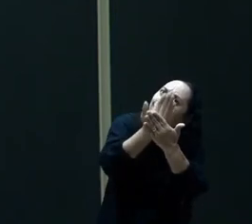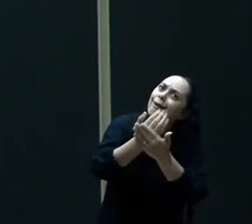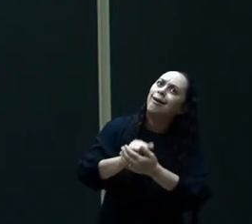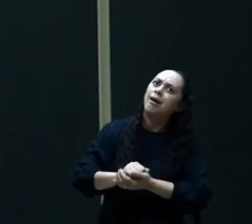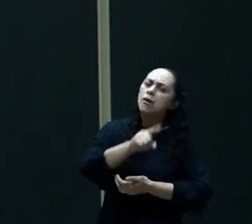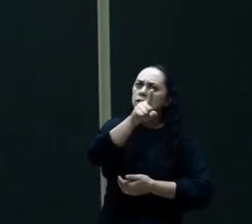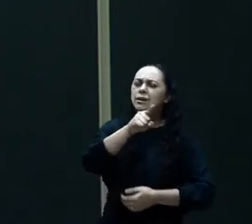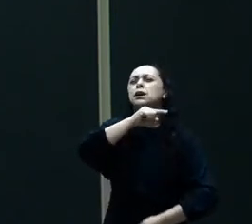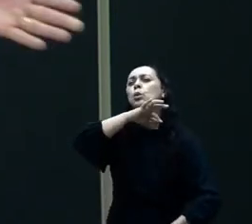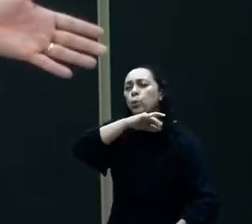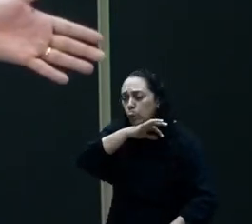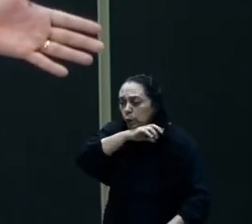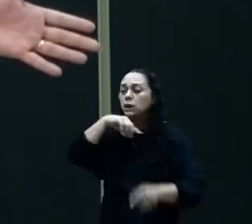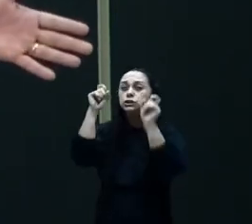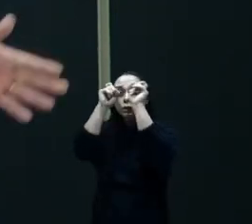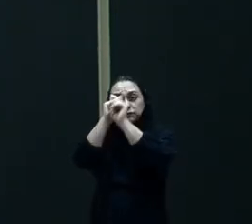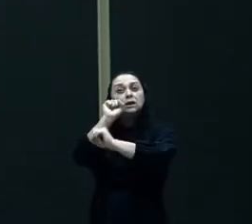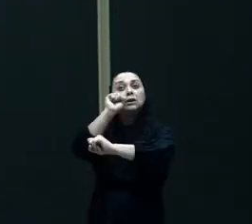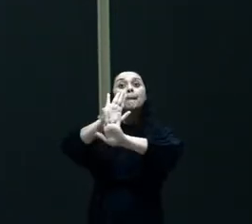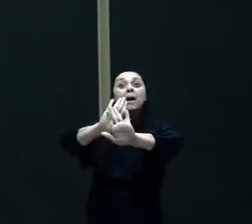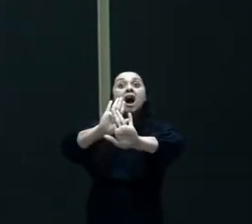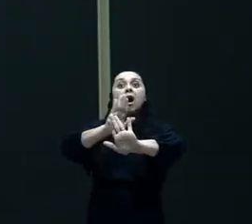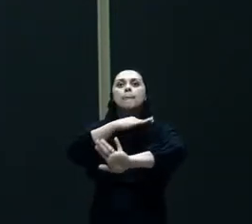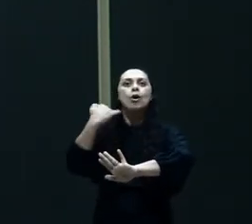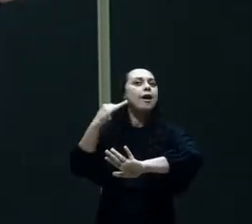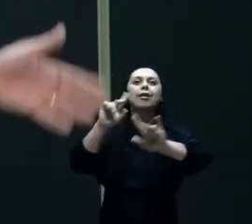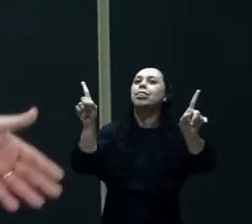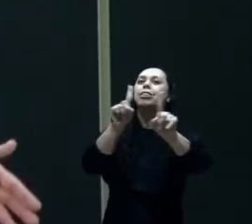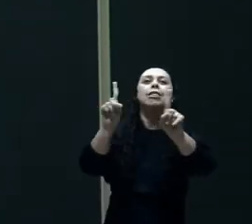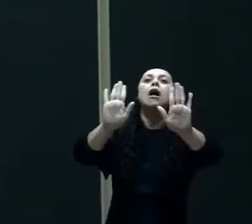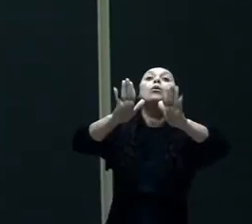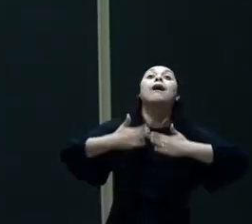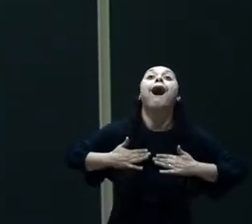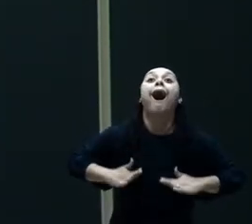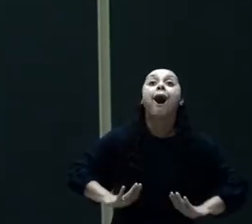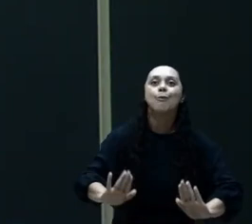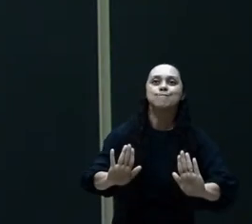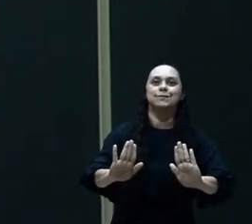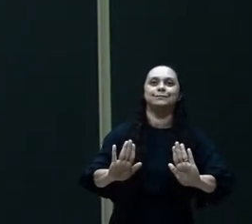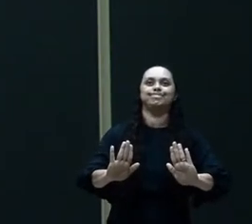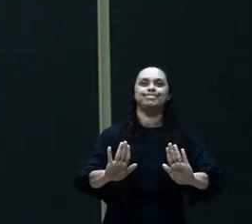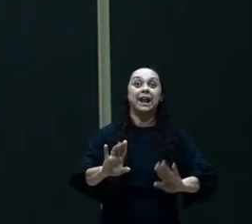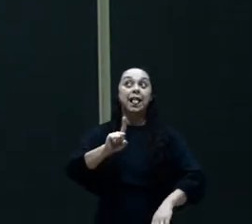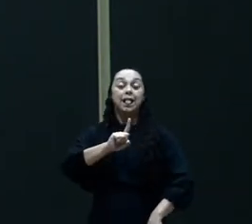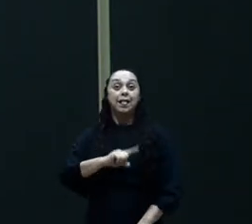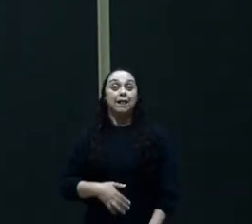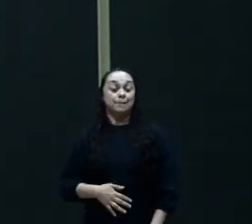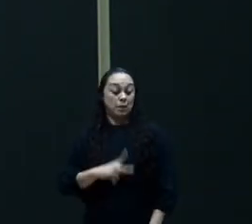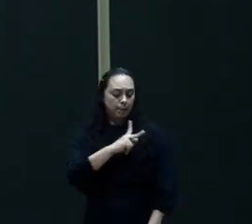morrer eles perdem as coisas eles perdem os lucros perdem a